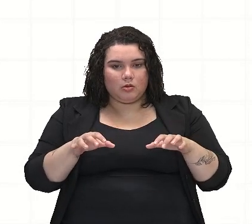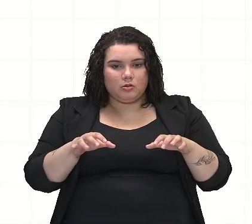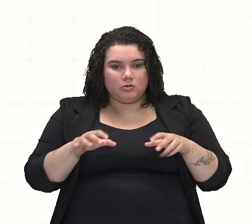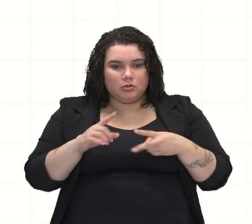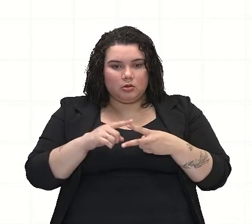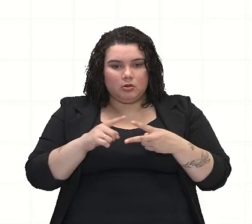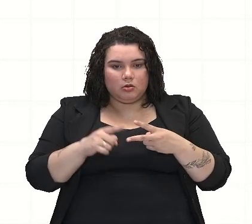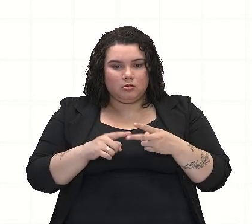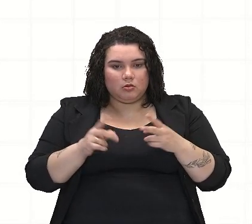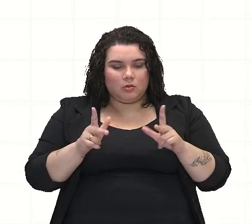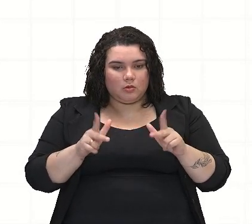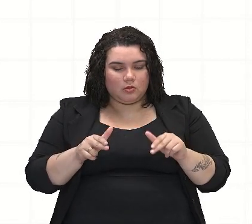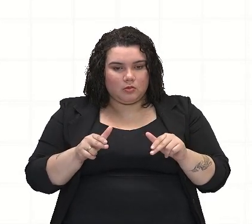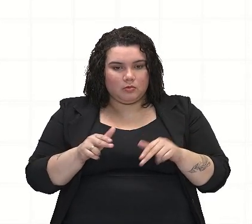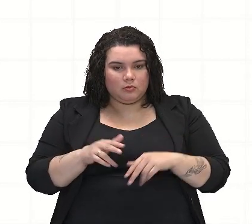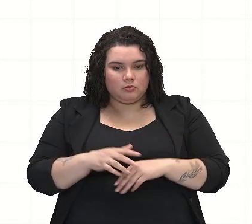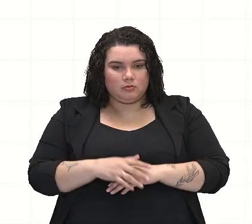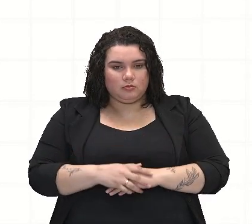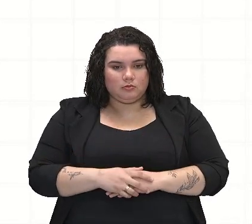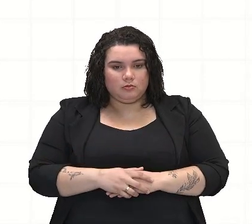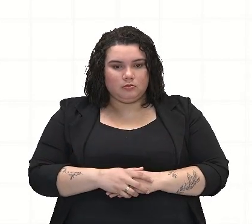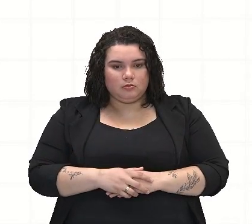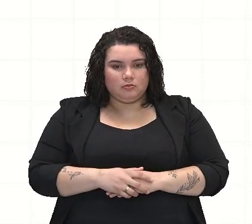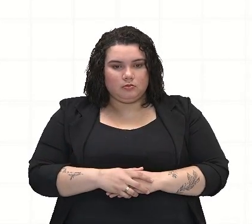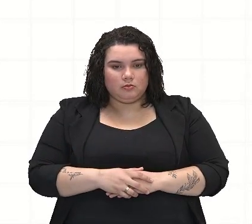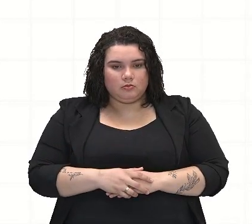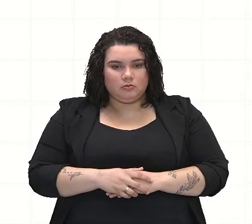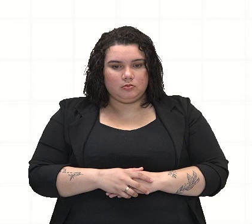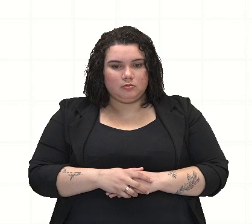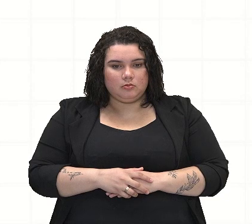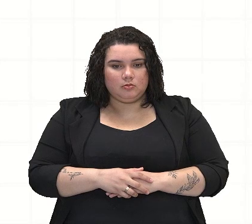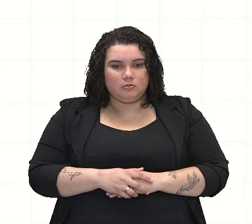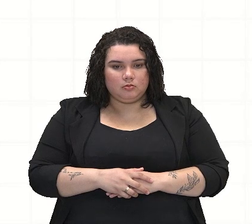iguais. Então, pegando bem aqui, ó.